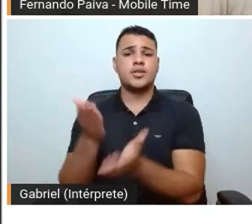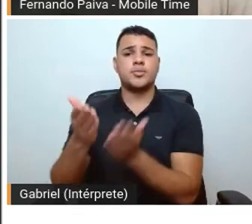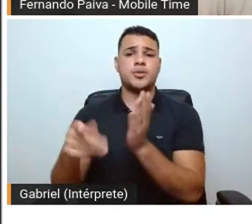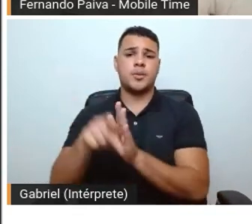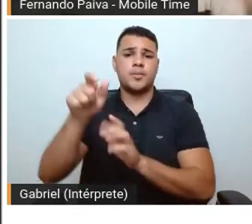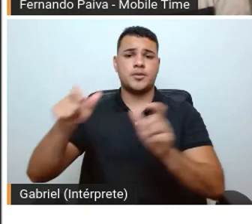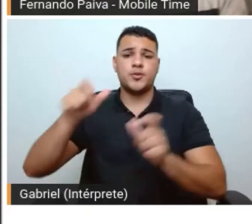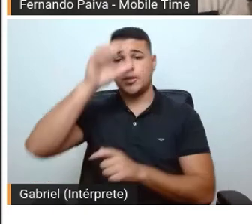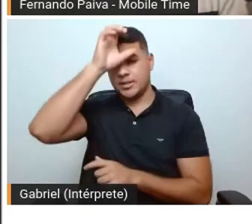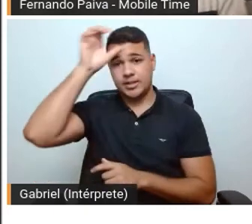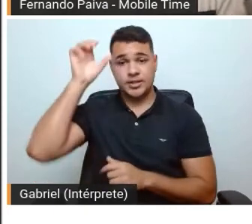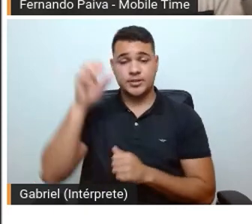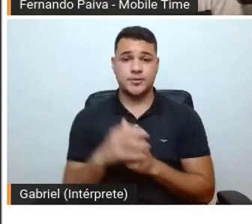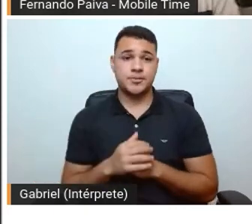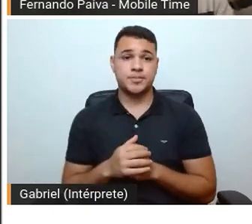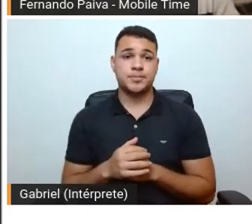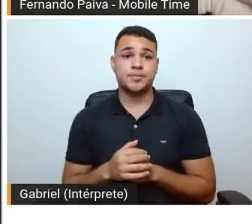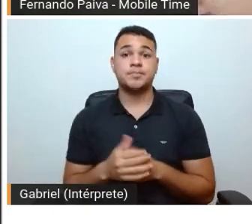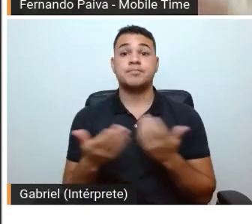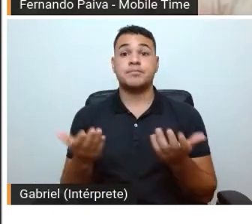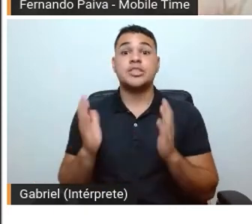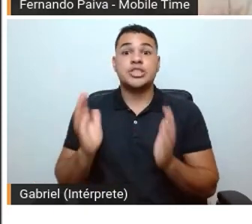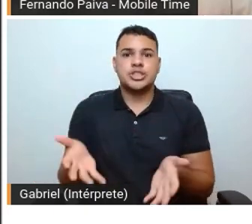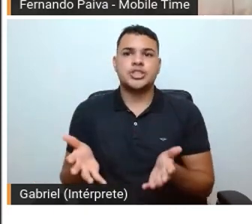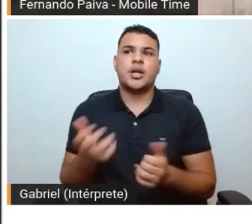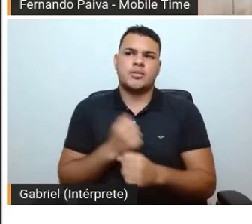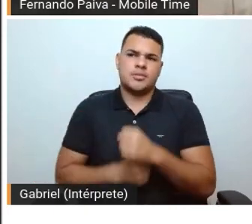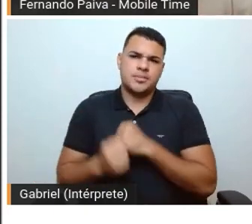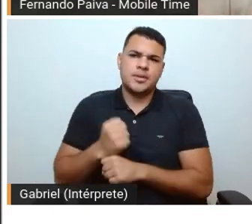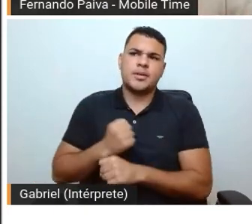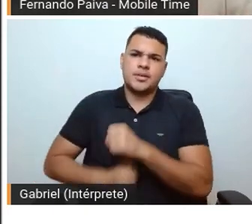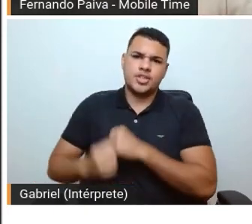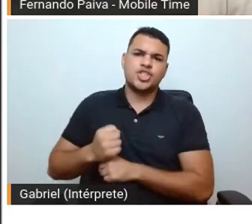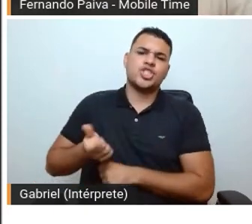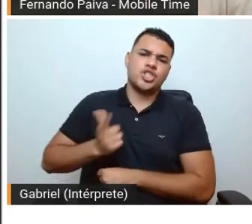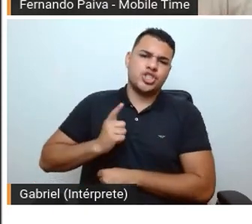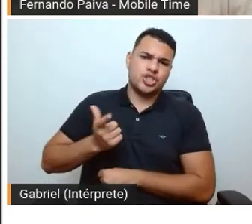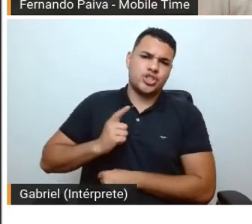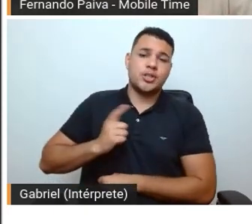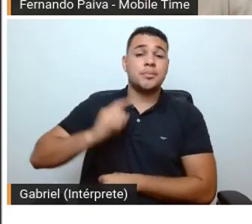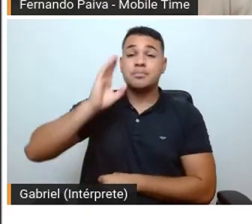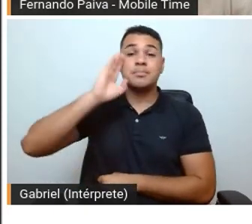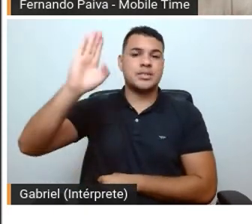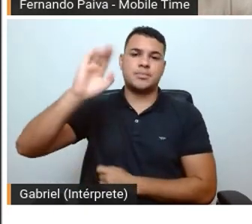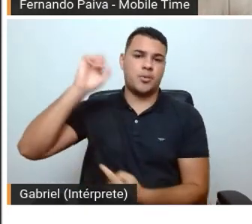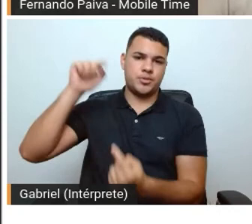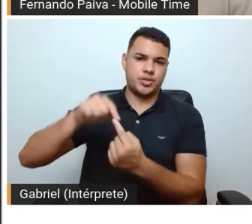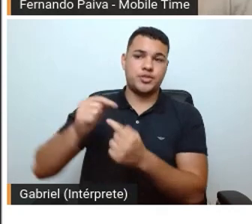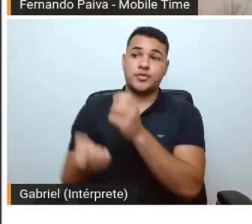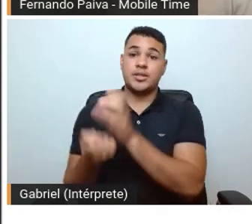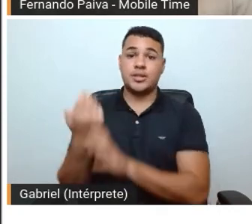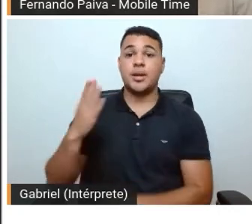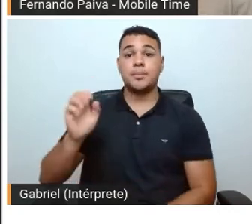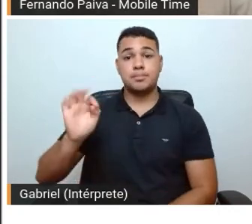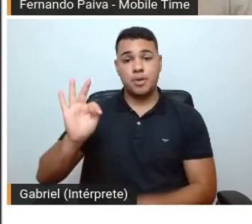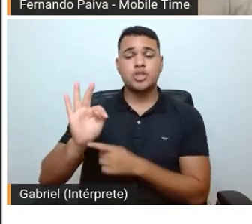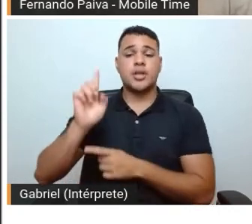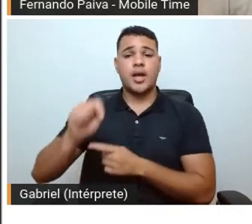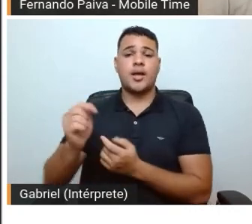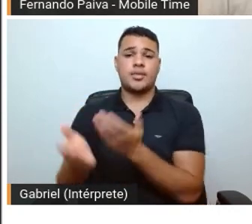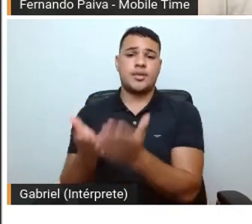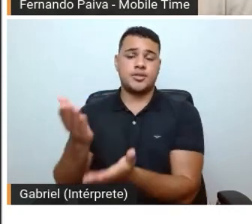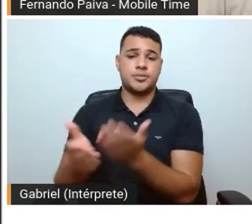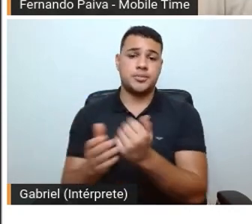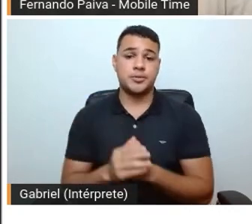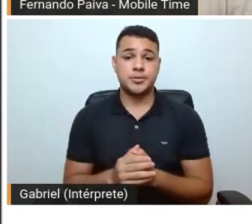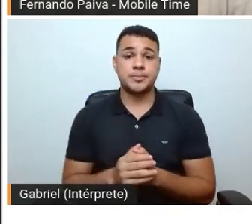já era assim no ano anterior é esse é o principal demanda no mercado ainda é de botas de atendimento mas esse ano